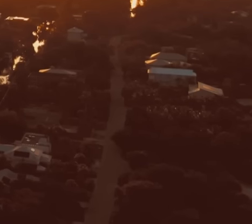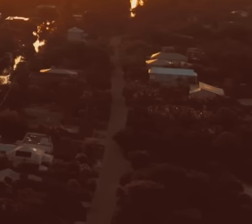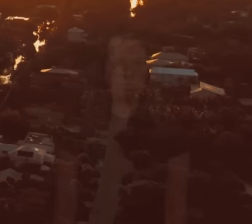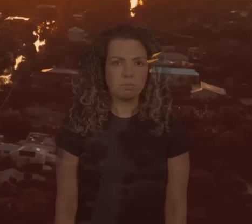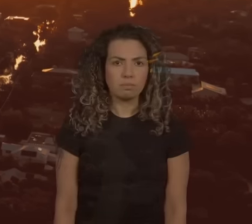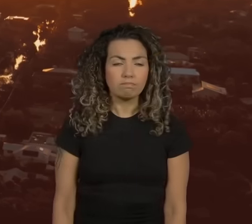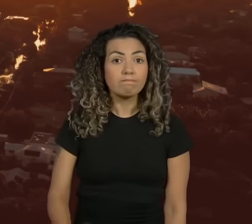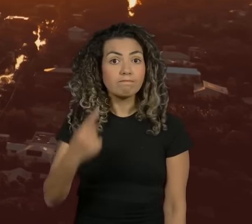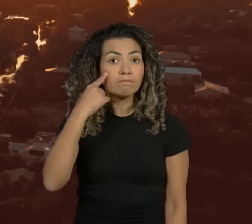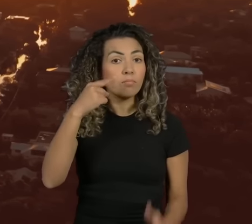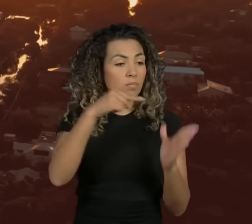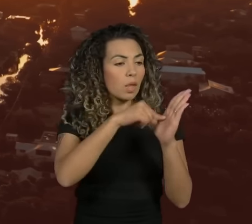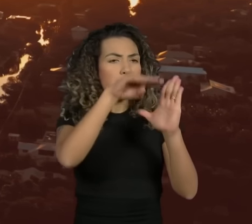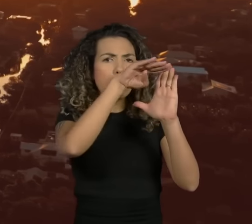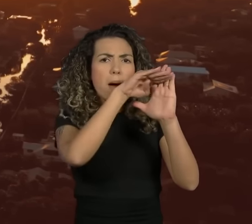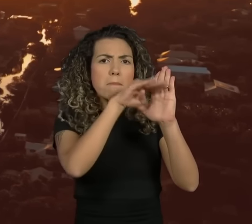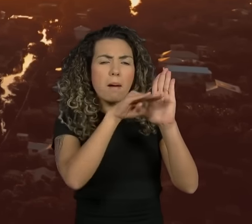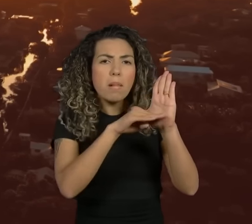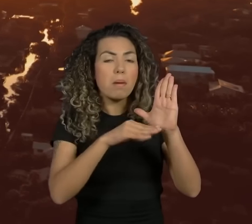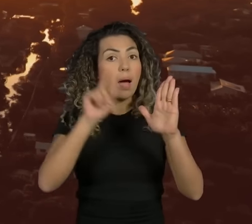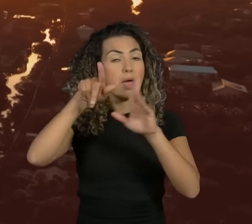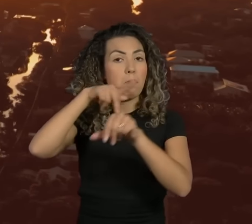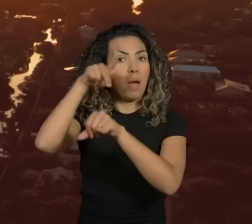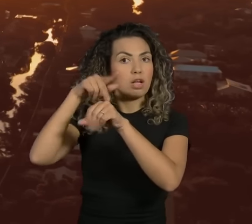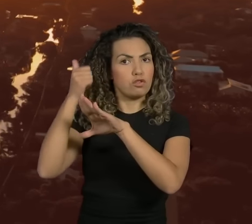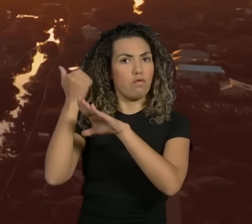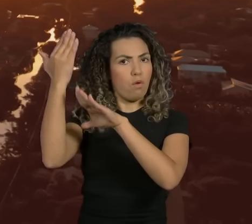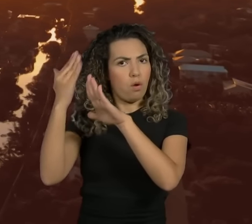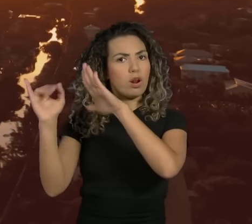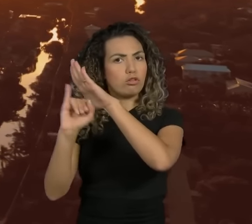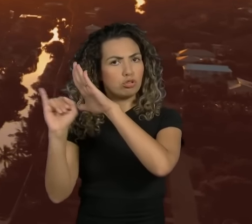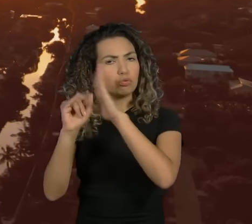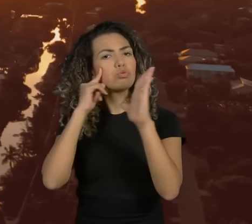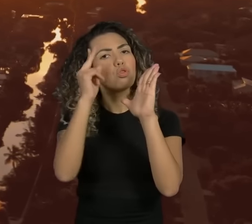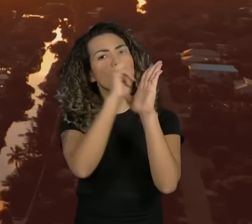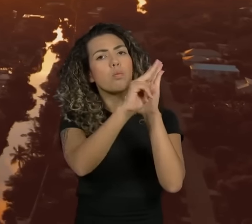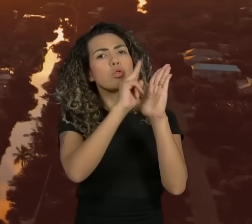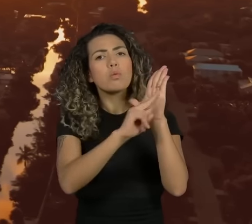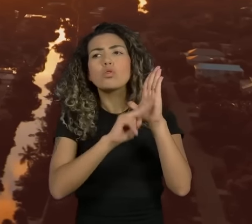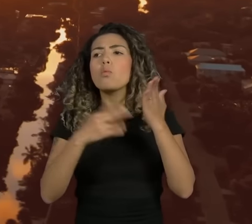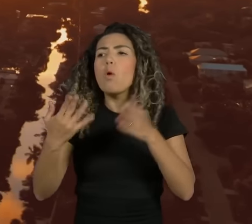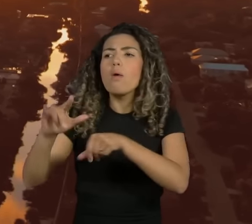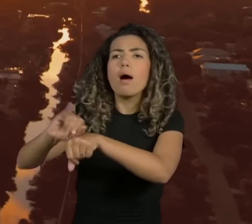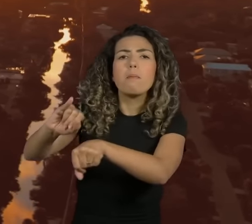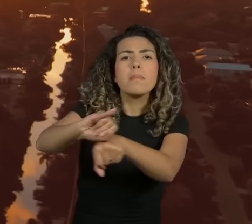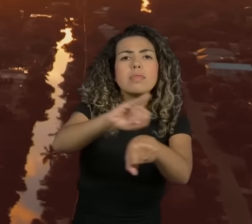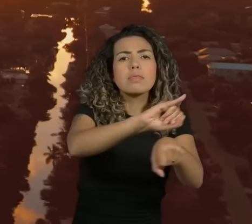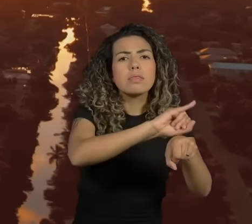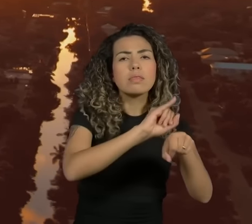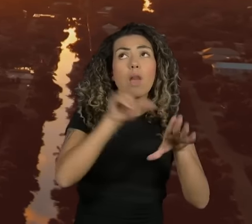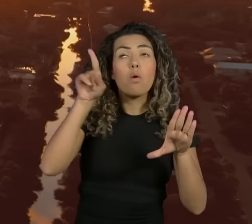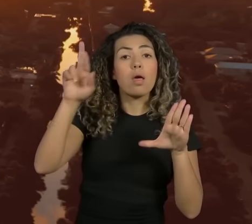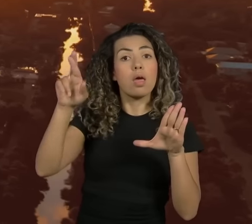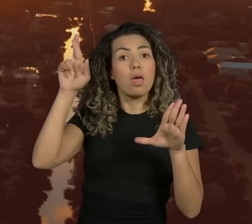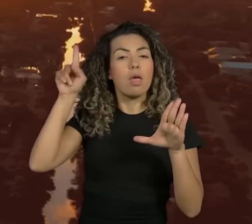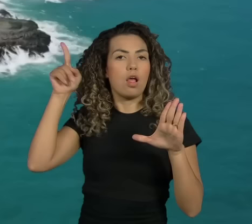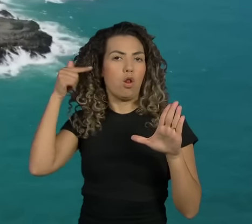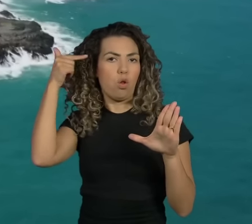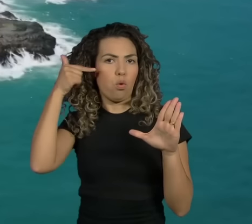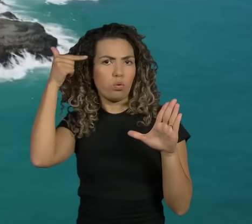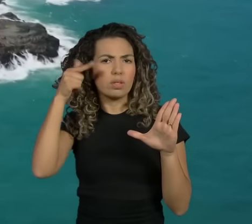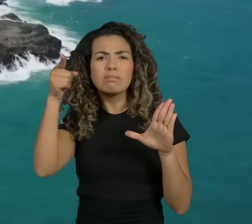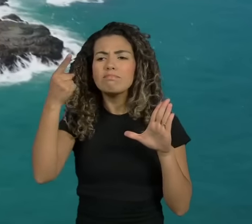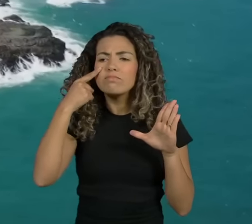O relatório é do Instituto Internacional para o Meio Ambiente e Desenvolvimento, com sede em Londres, e analisou